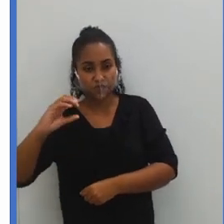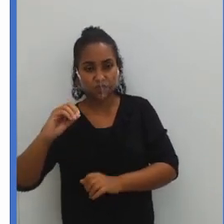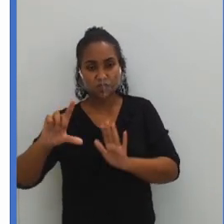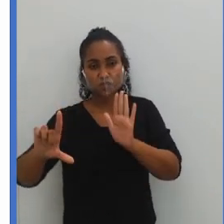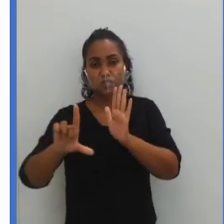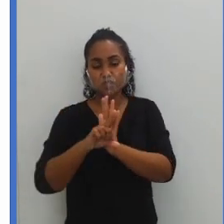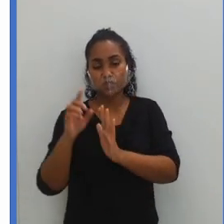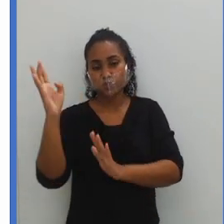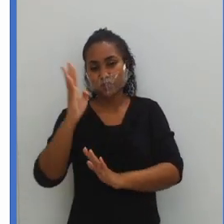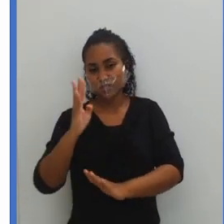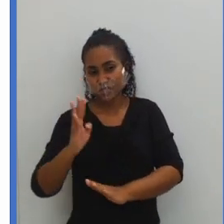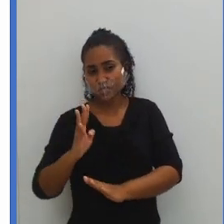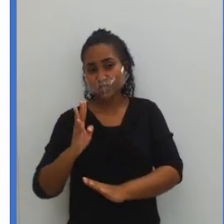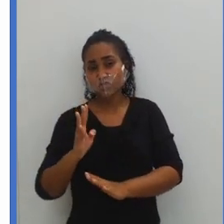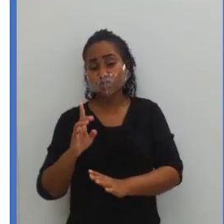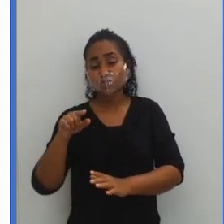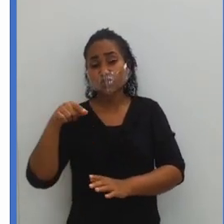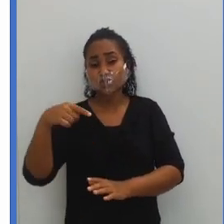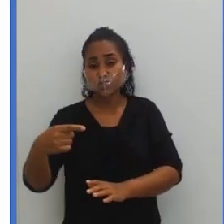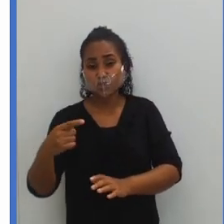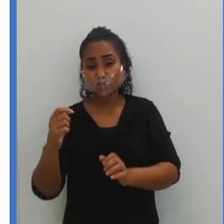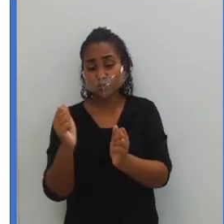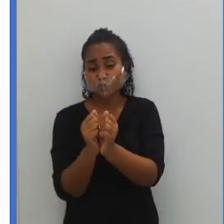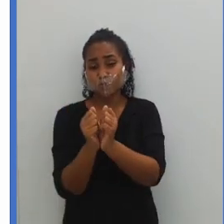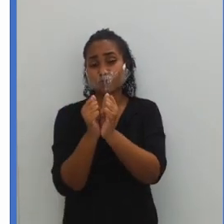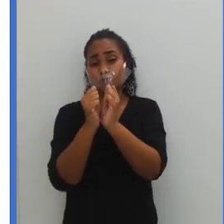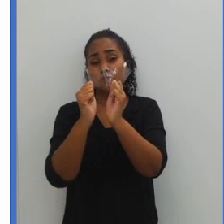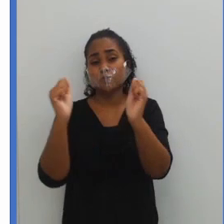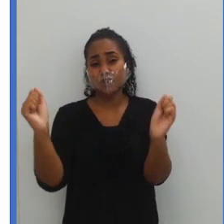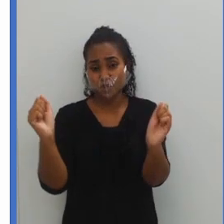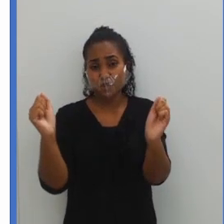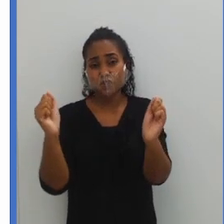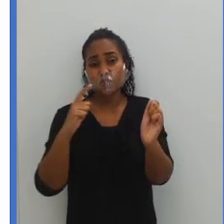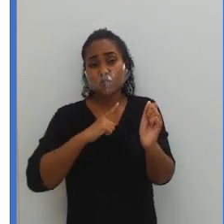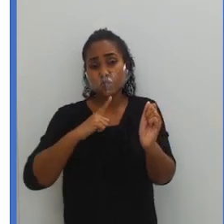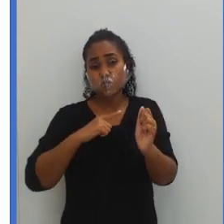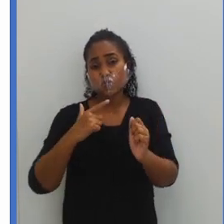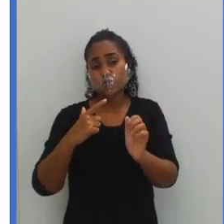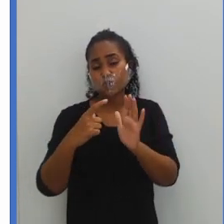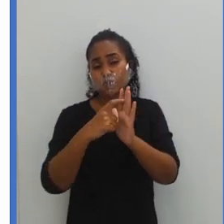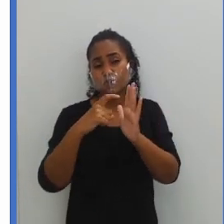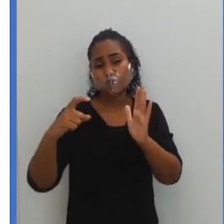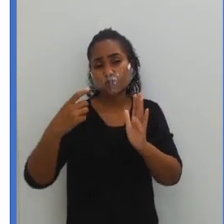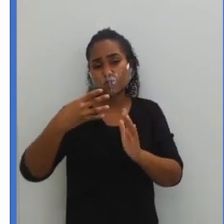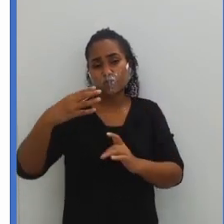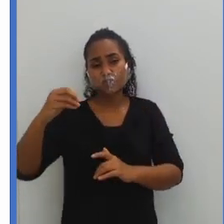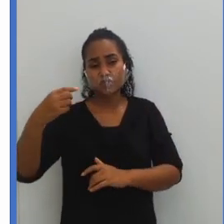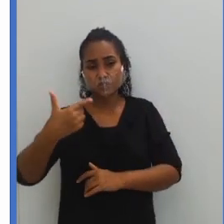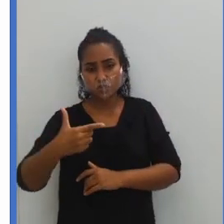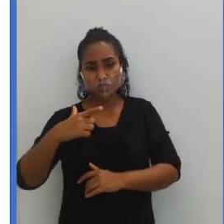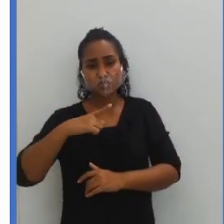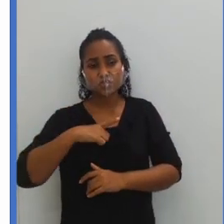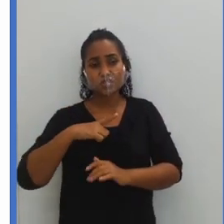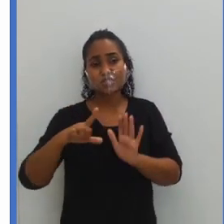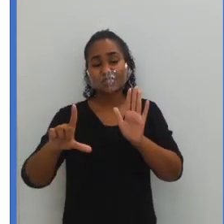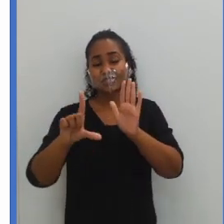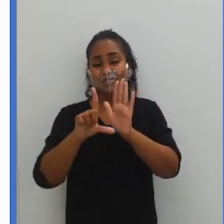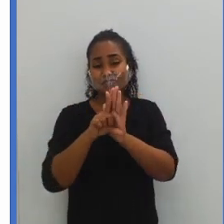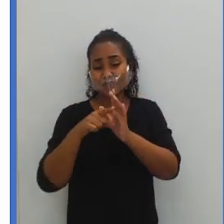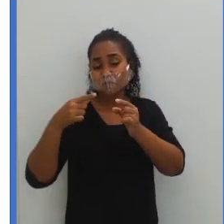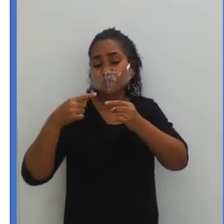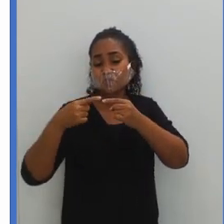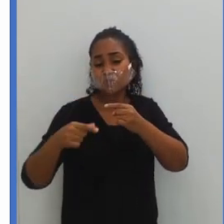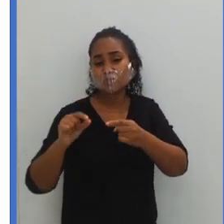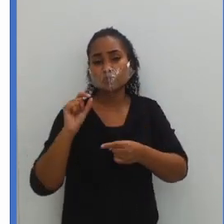Código Penal do Brasil, logo após a abolição da escravatura, segundo o artigo 402 desse